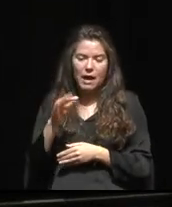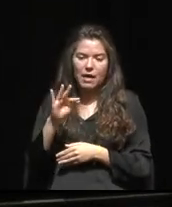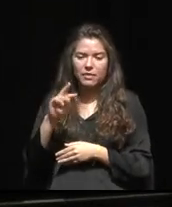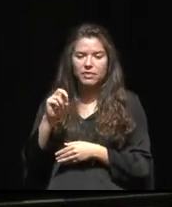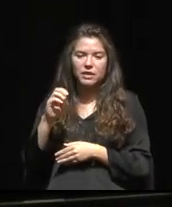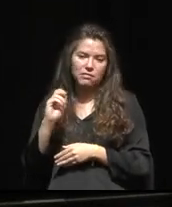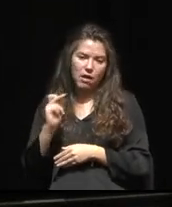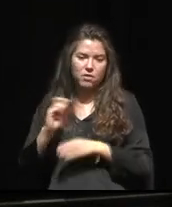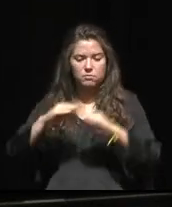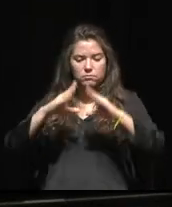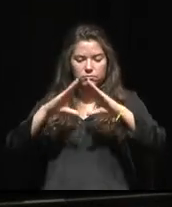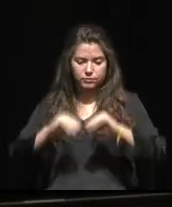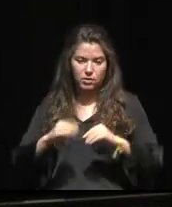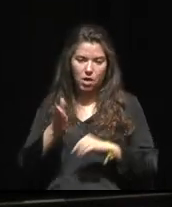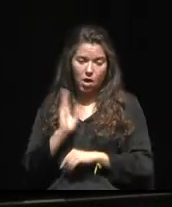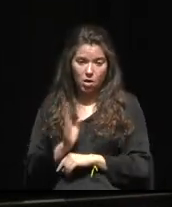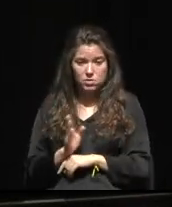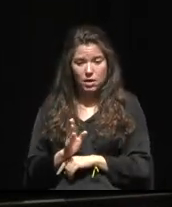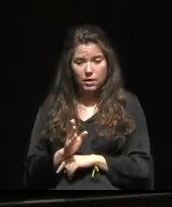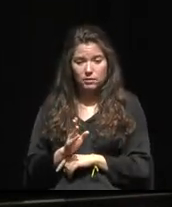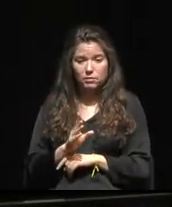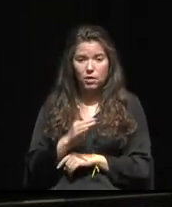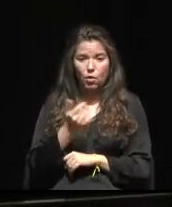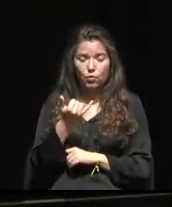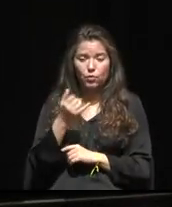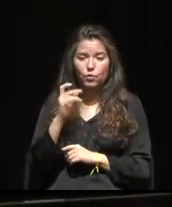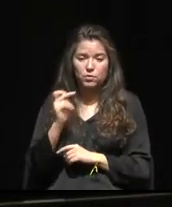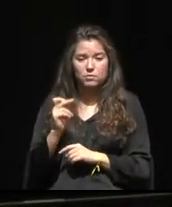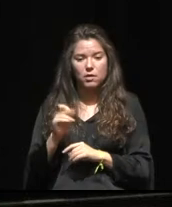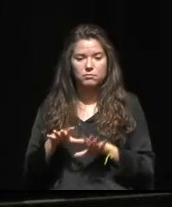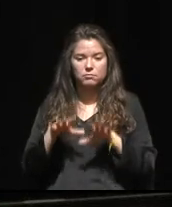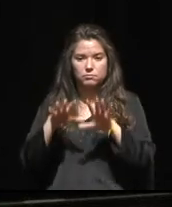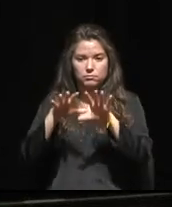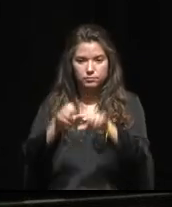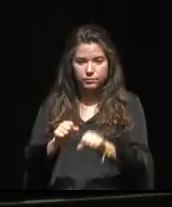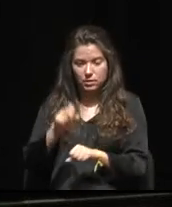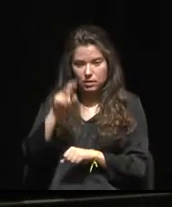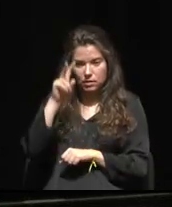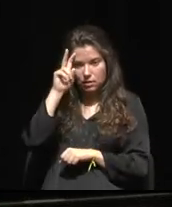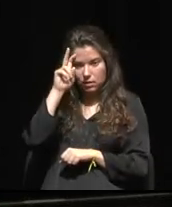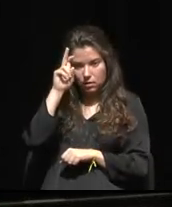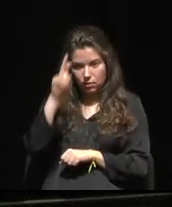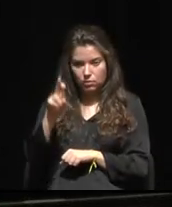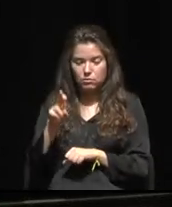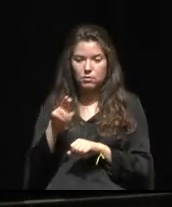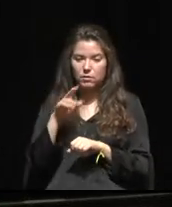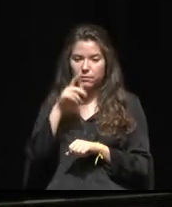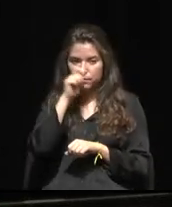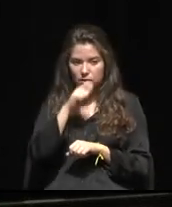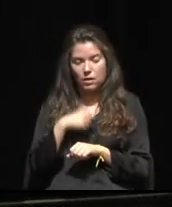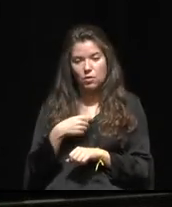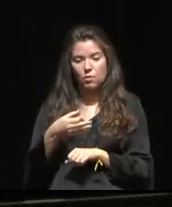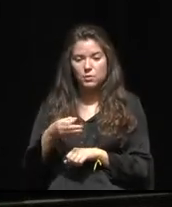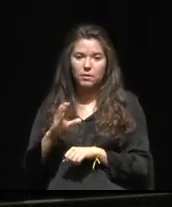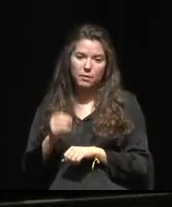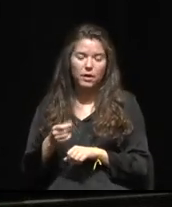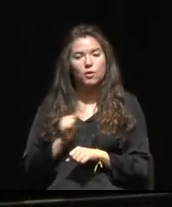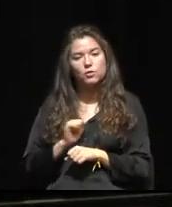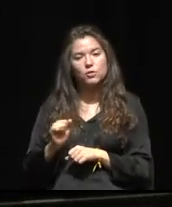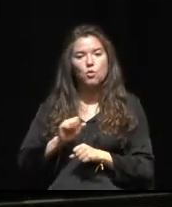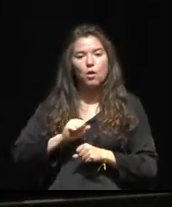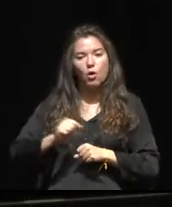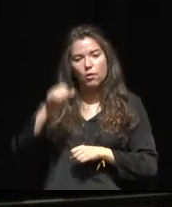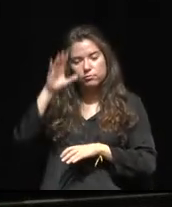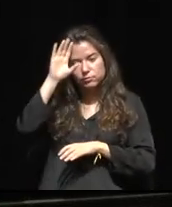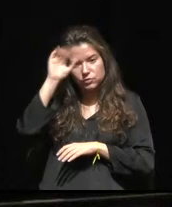facto é que dois anos volvidos sobre a brutal e injustificada invasão da Ucrânia pela Rússia o PCP continua a chamar golpe de estado aos